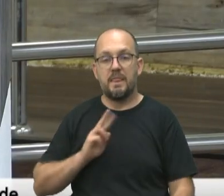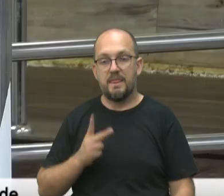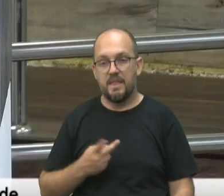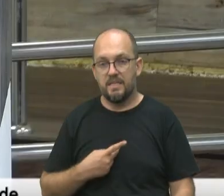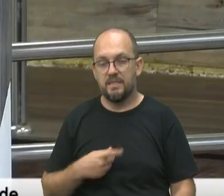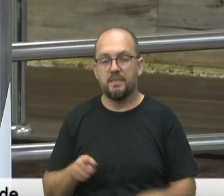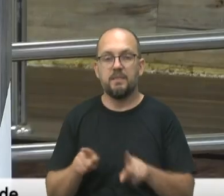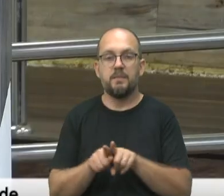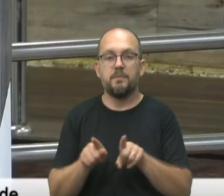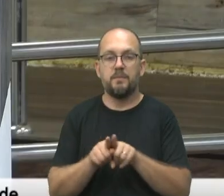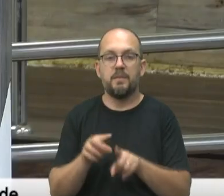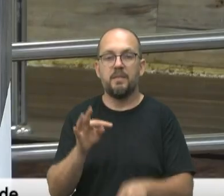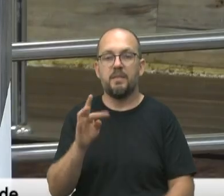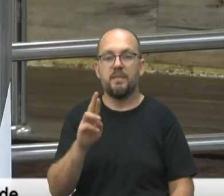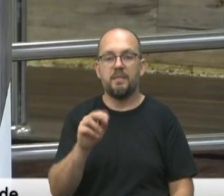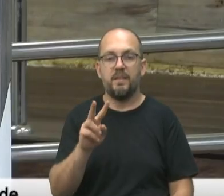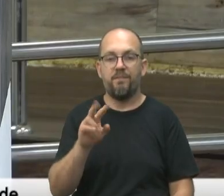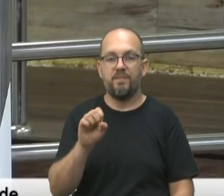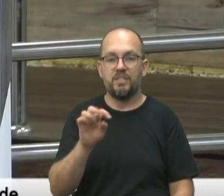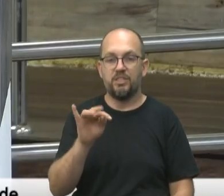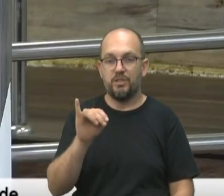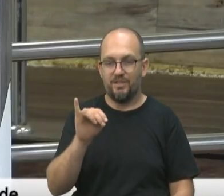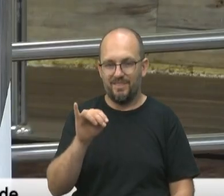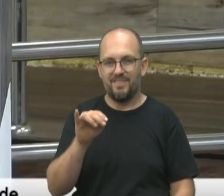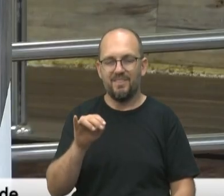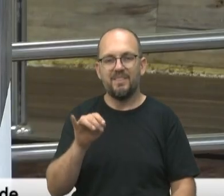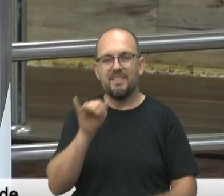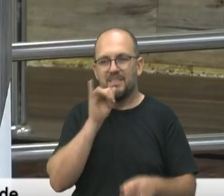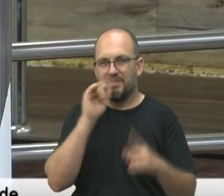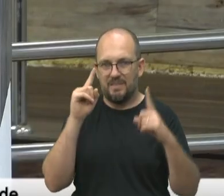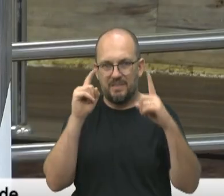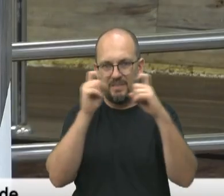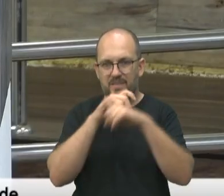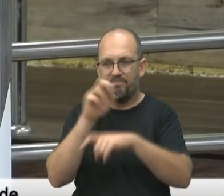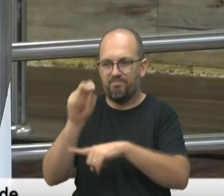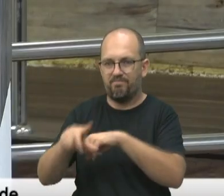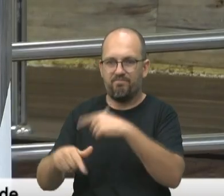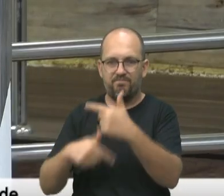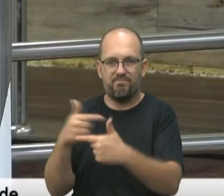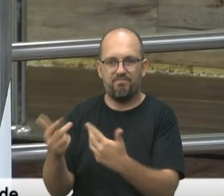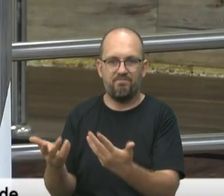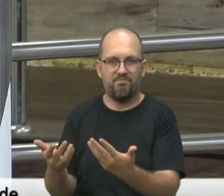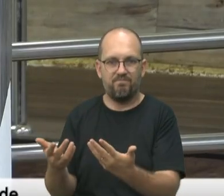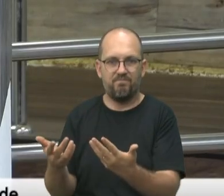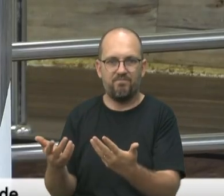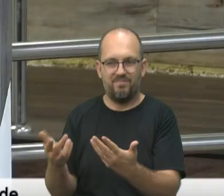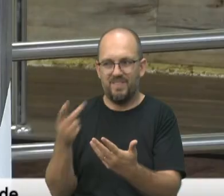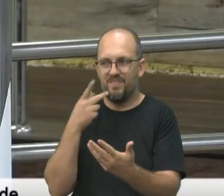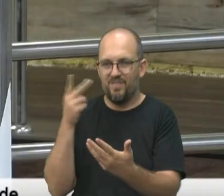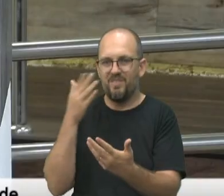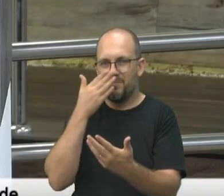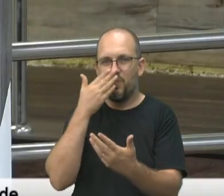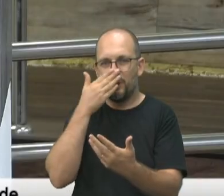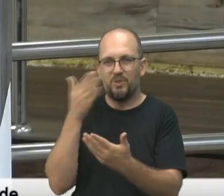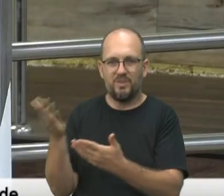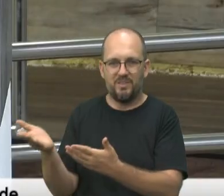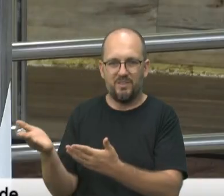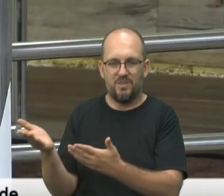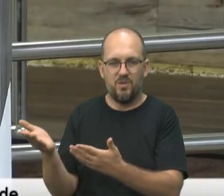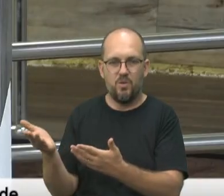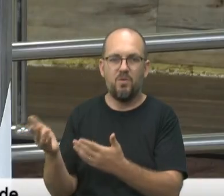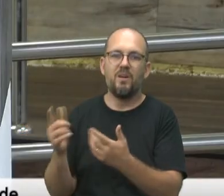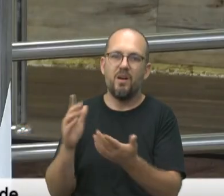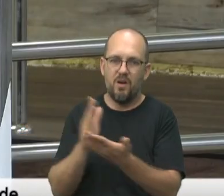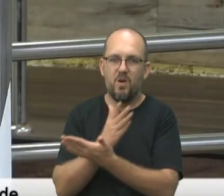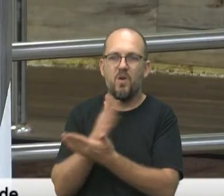uma dificuldade de empregabilidade, o colega trouxe sobre a questão da prostituição. Então, a gente tem demandas e demandas que a gente